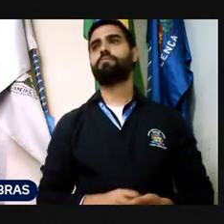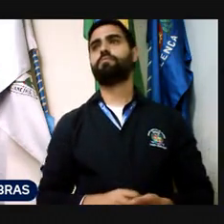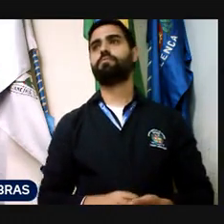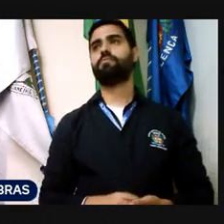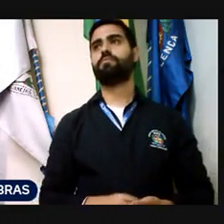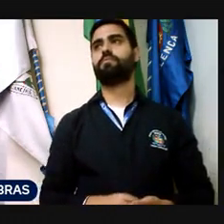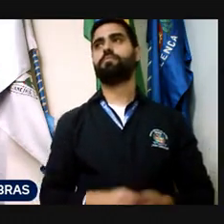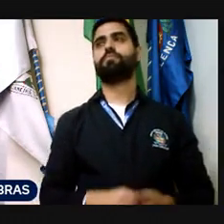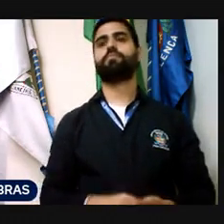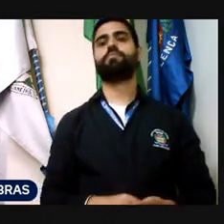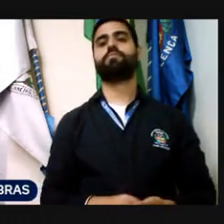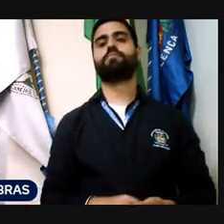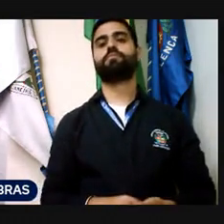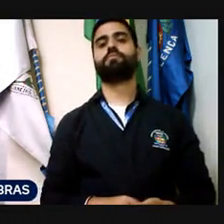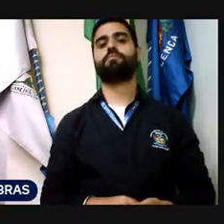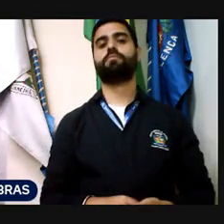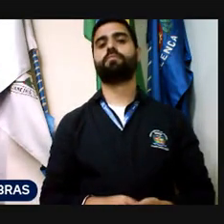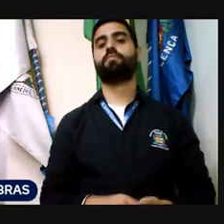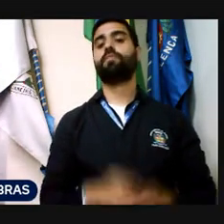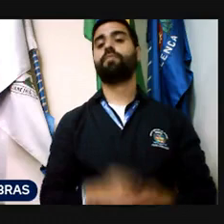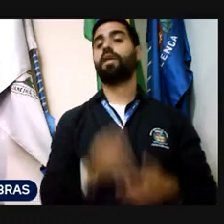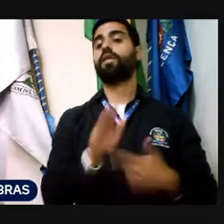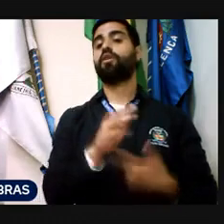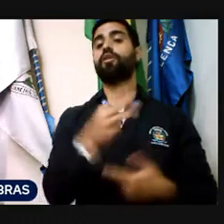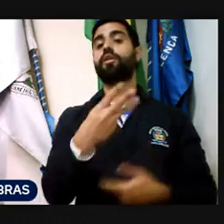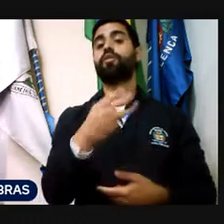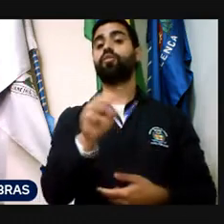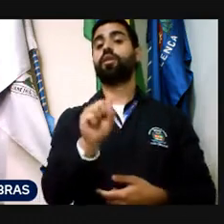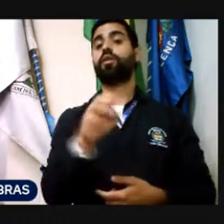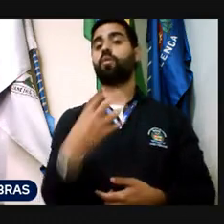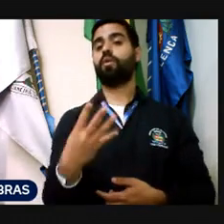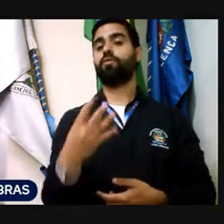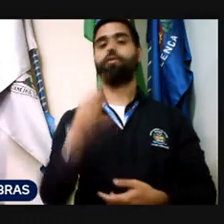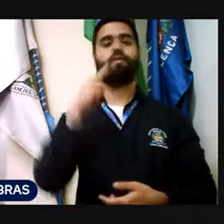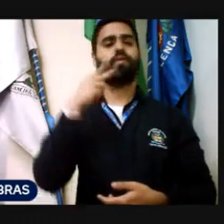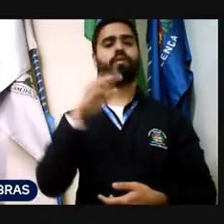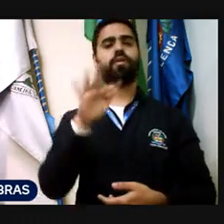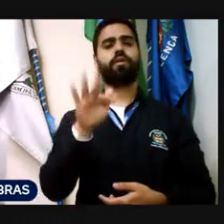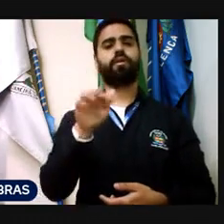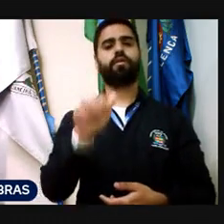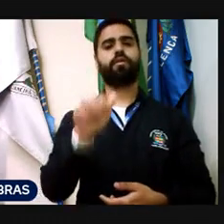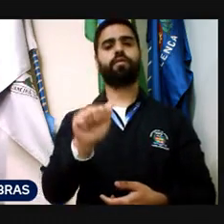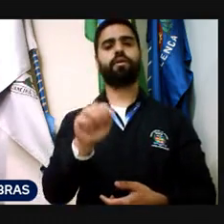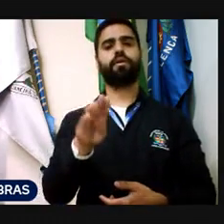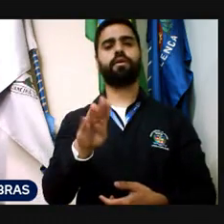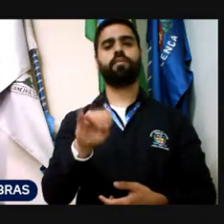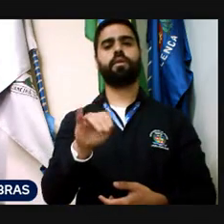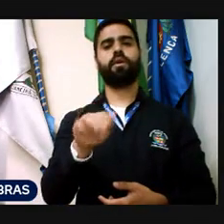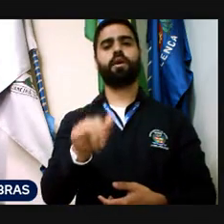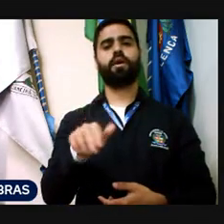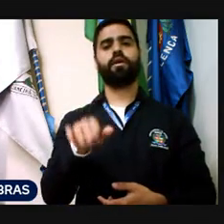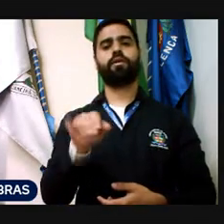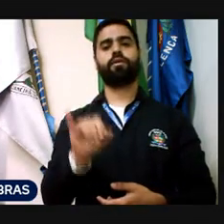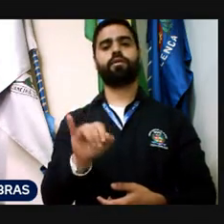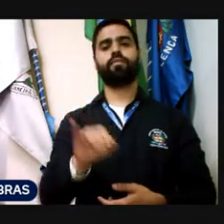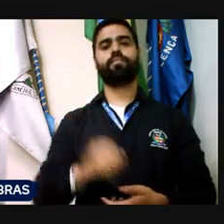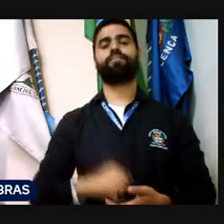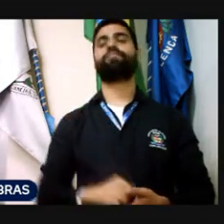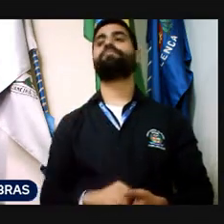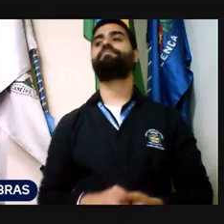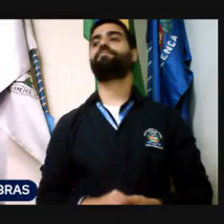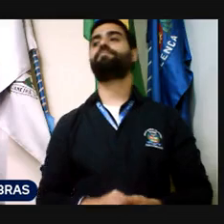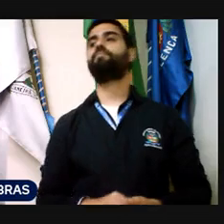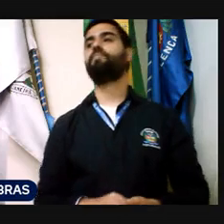Indicação número 384, a vereadora Fabiane Vasconcelos, nos seus prerrogativos na forma regimental, ouvido do outro